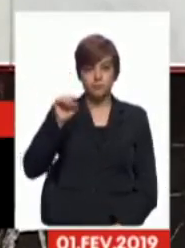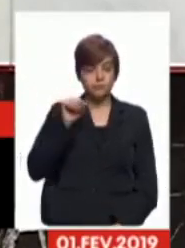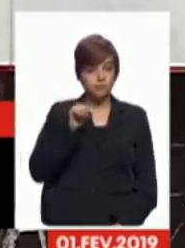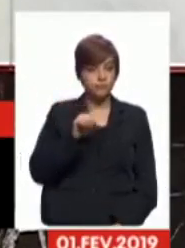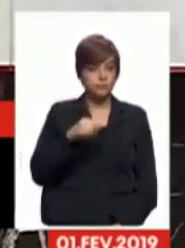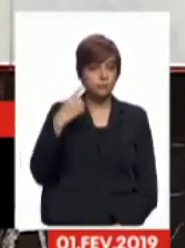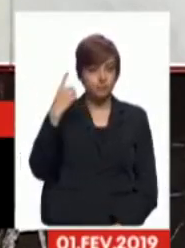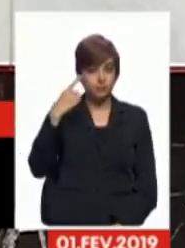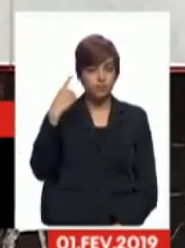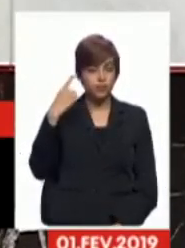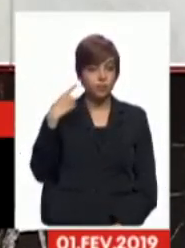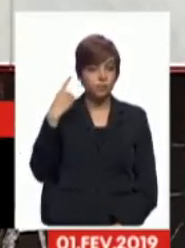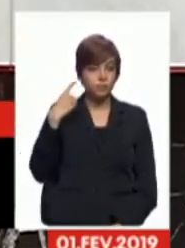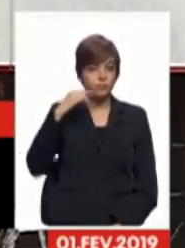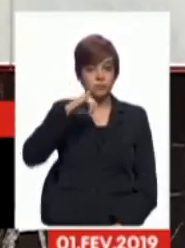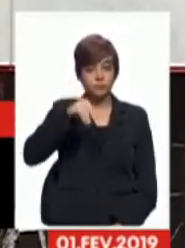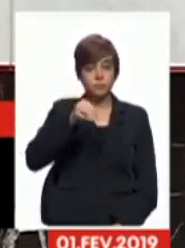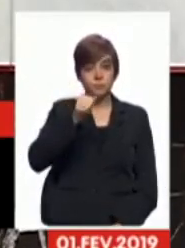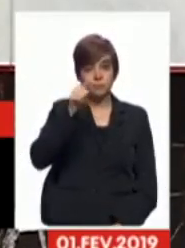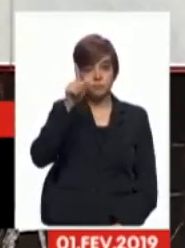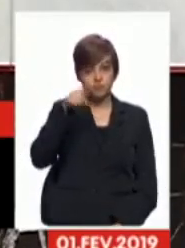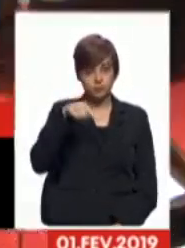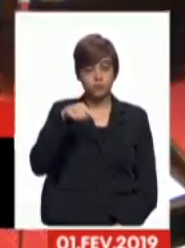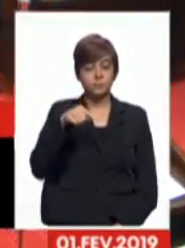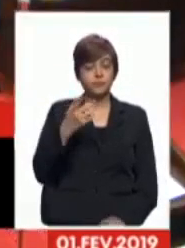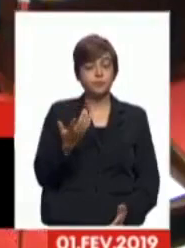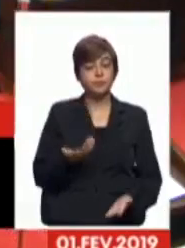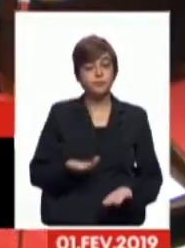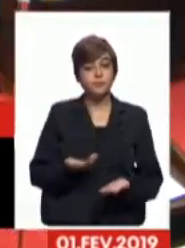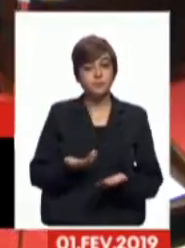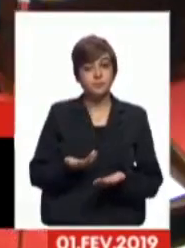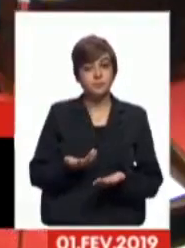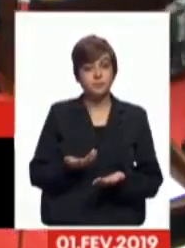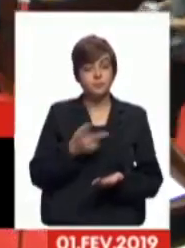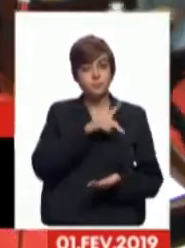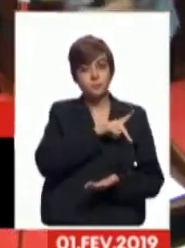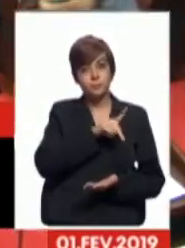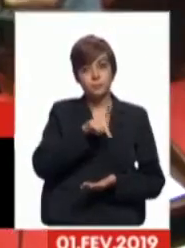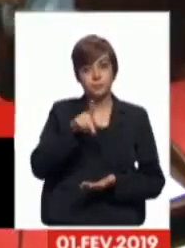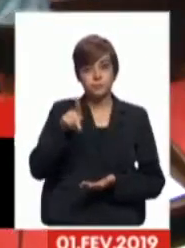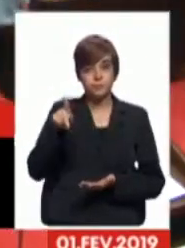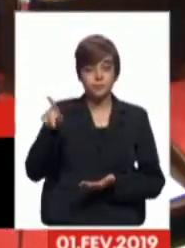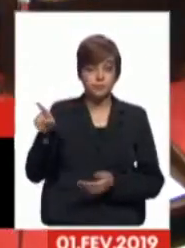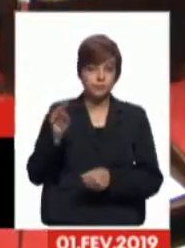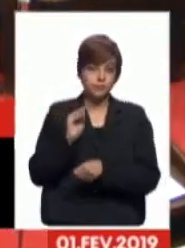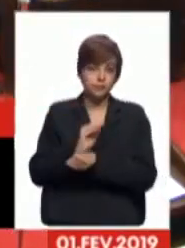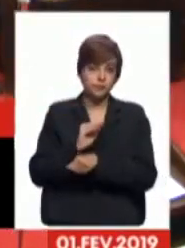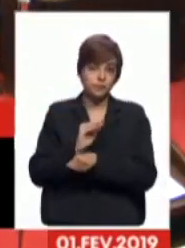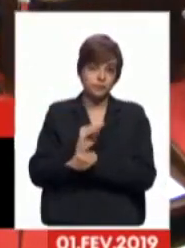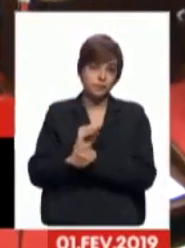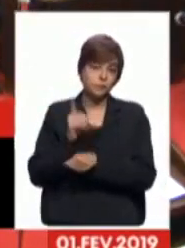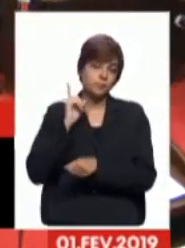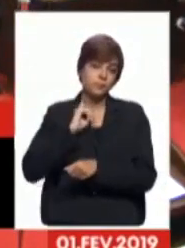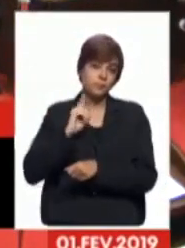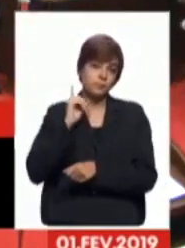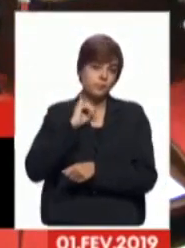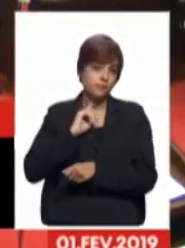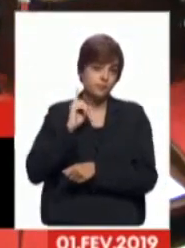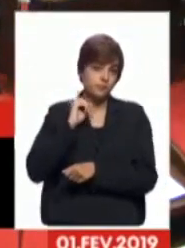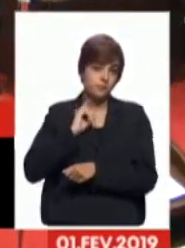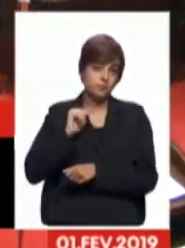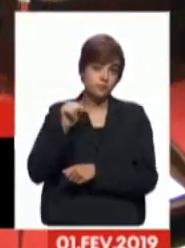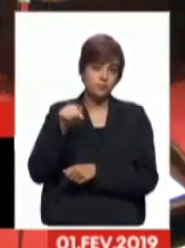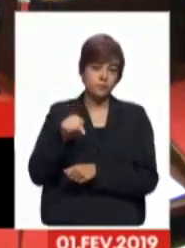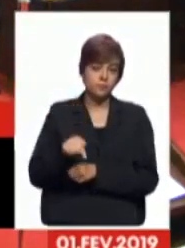Deputado José Guilherme foi presidente da sessão mineira do Partido